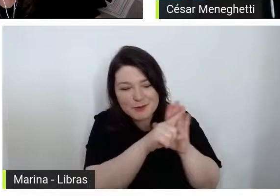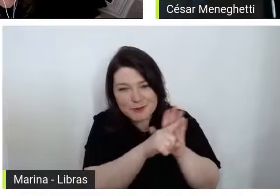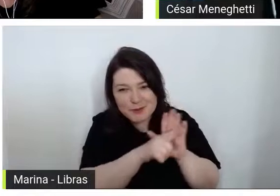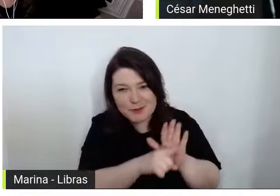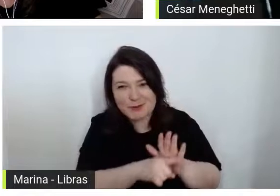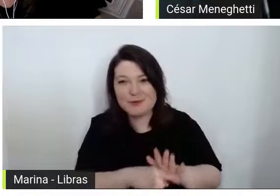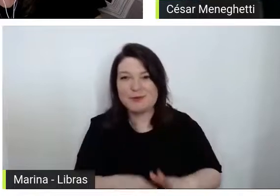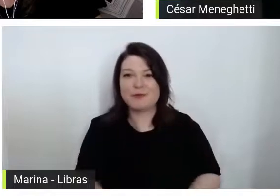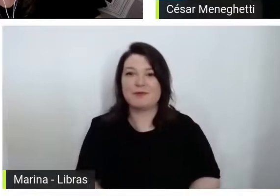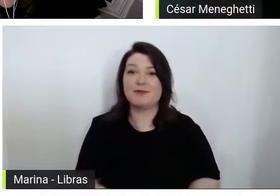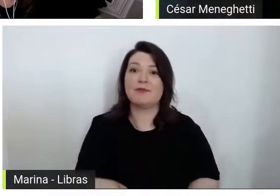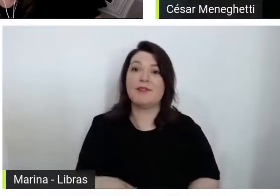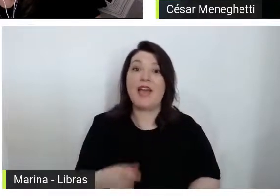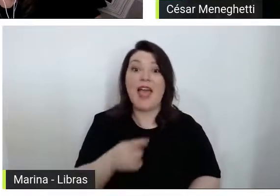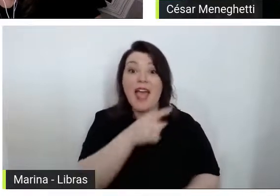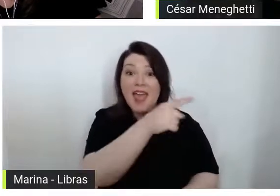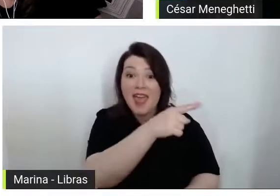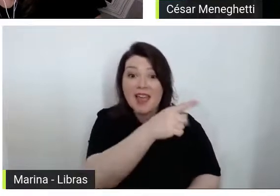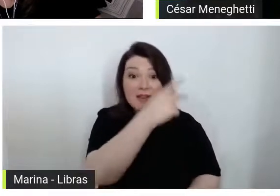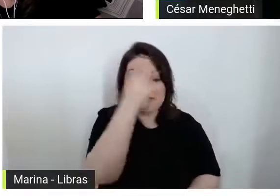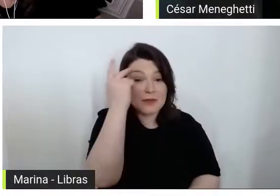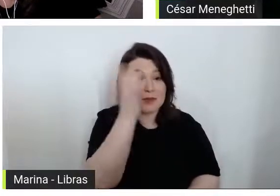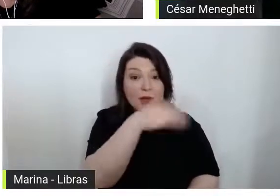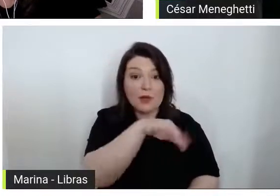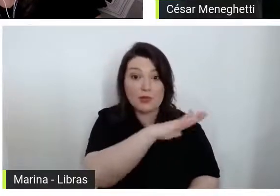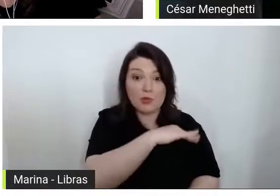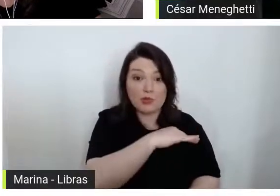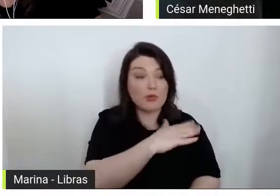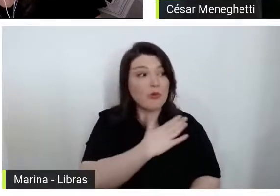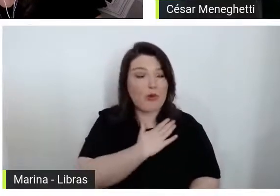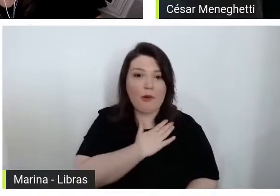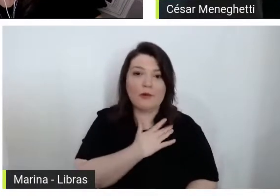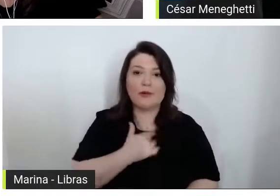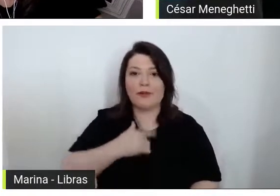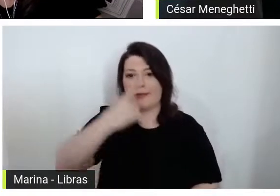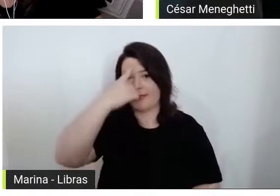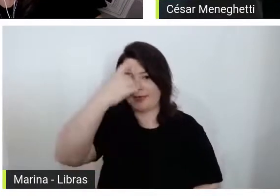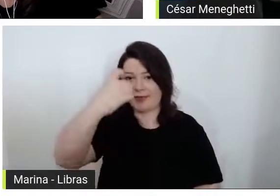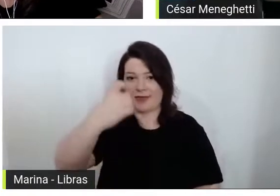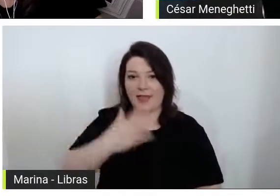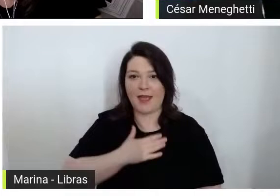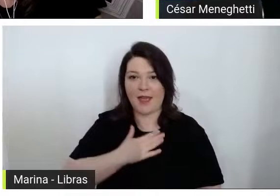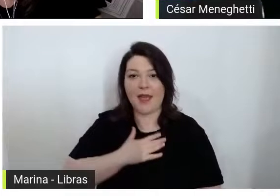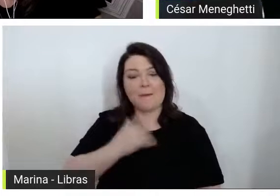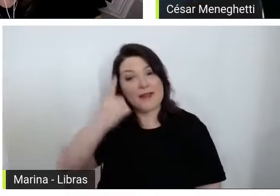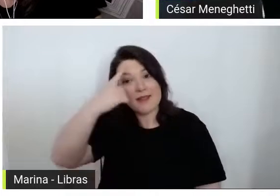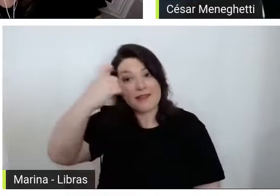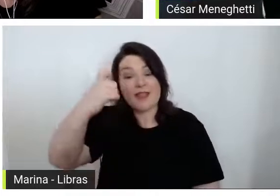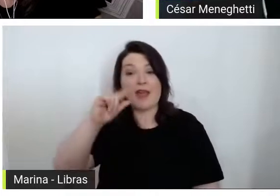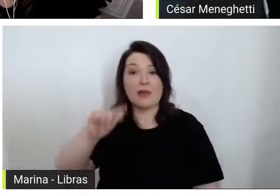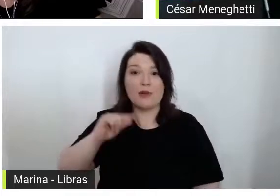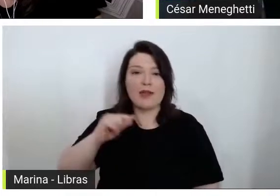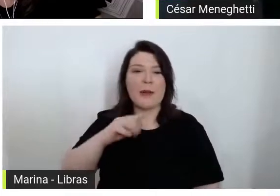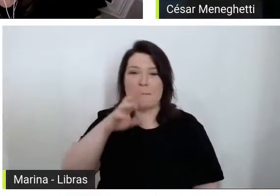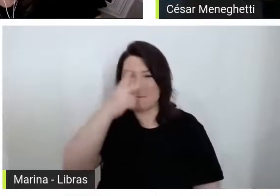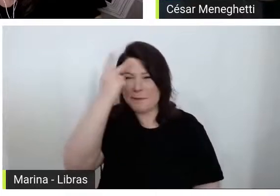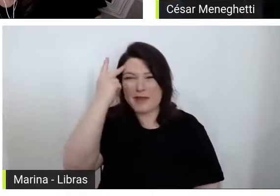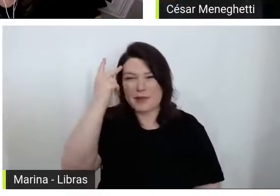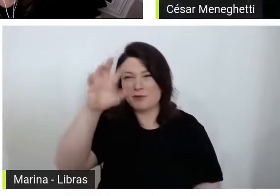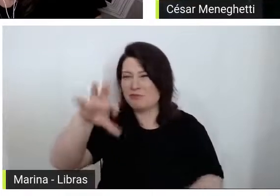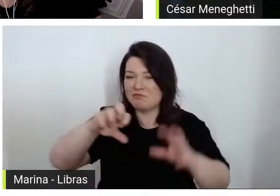foi reconhecido, eles compraram a ideia. Então, a primeira ideia minha foi pegar essas pessoas e